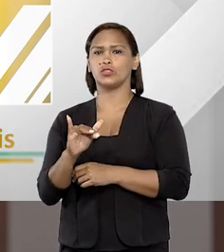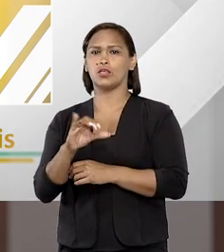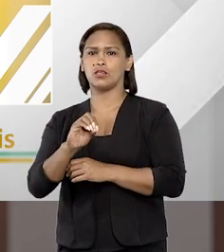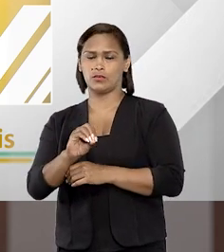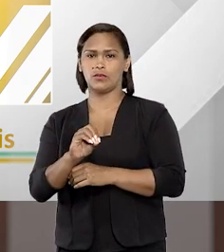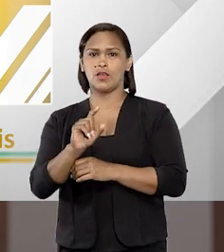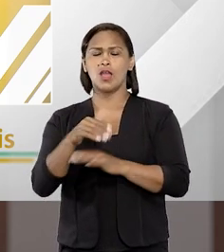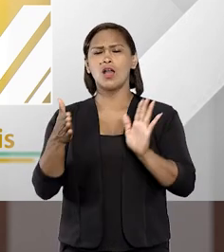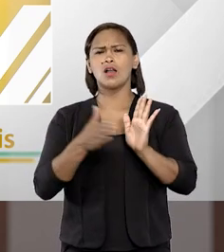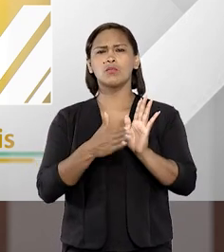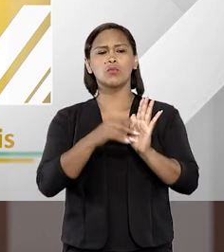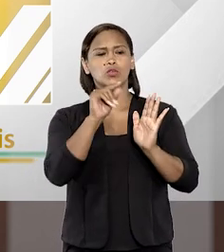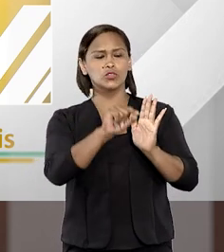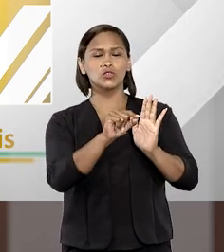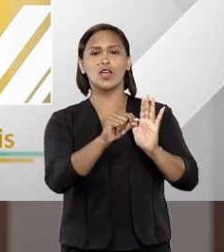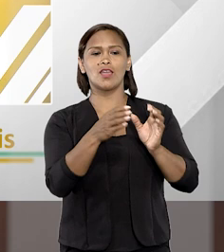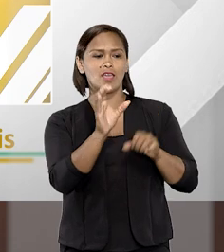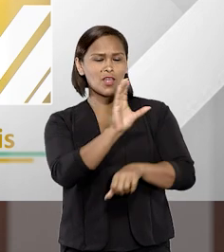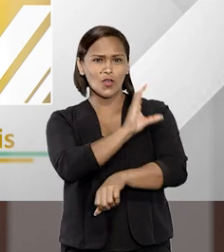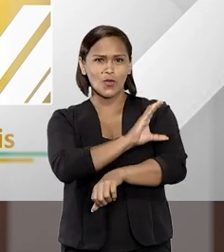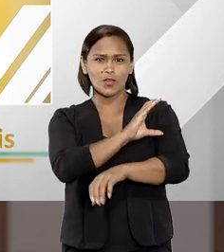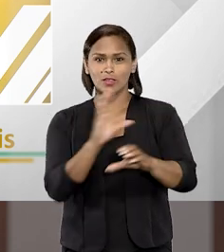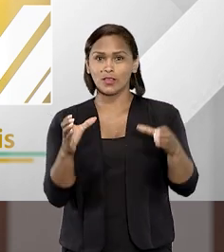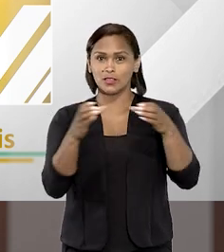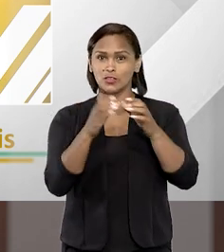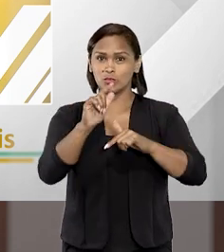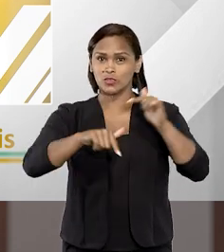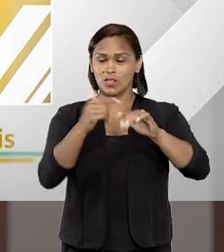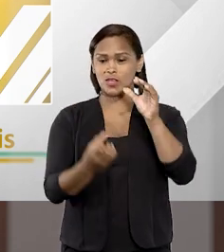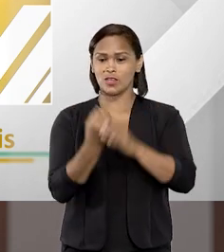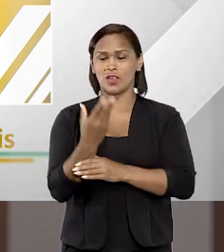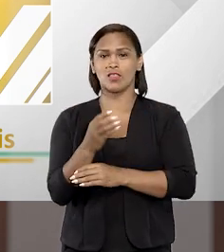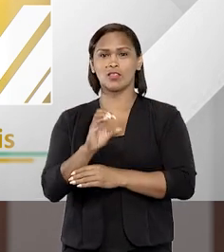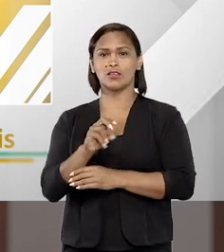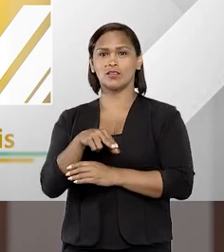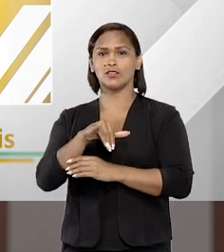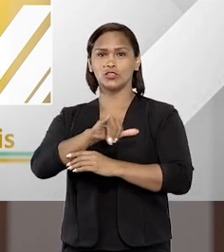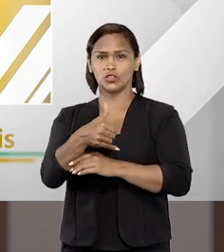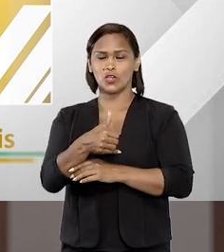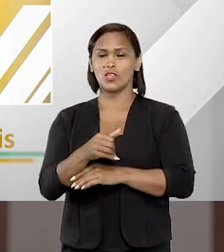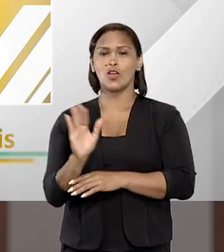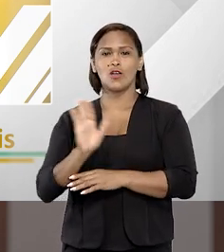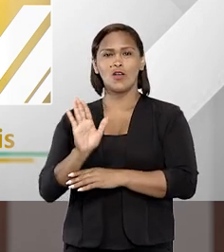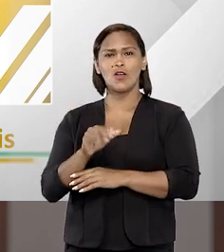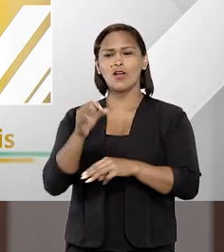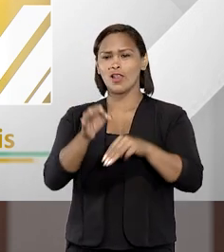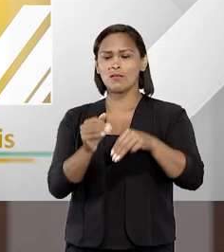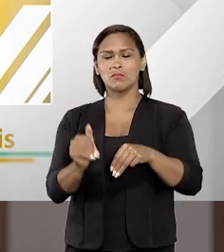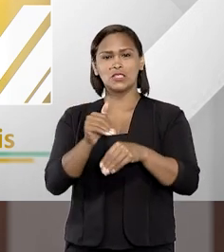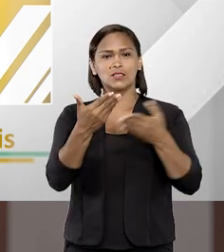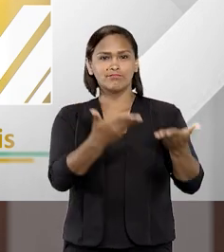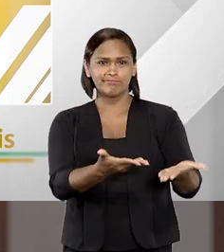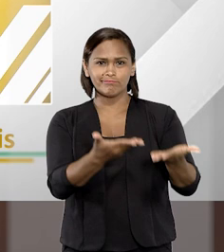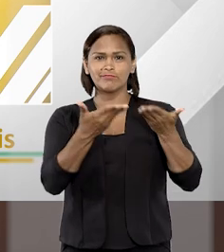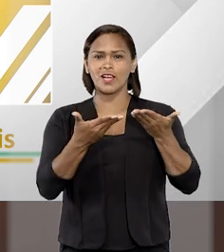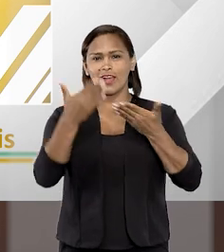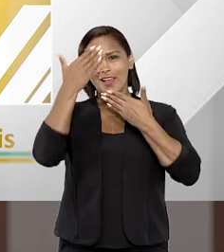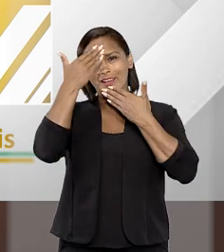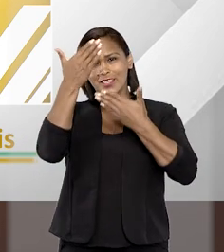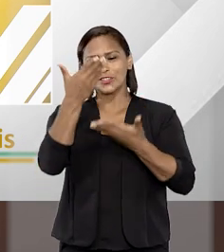Cruz a propósito ele coordena esse grupo de trabalho criado pelo CNJ Olá Ministro esquete desde já